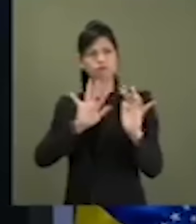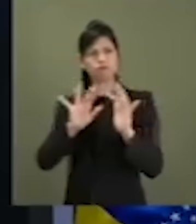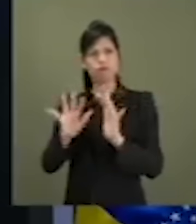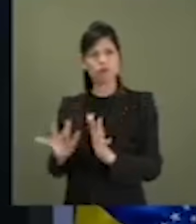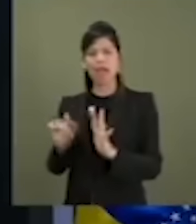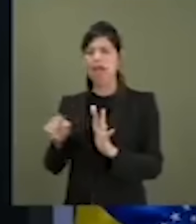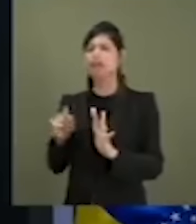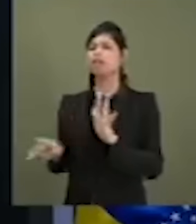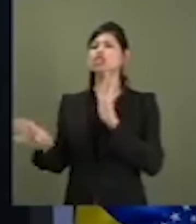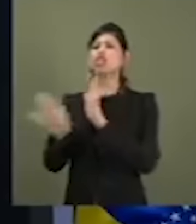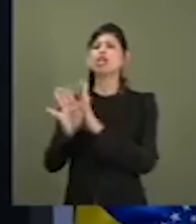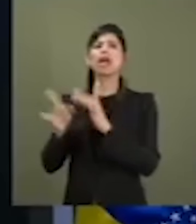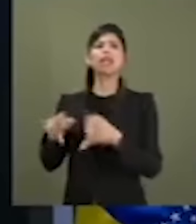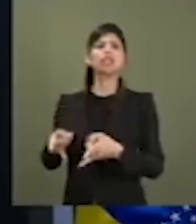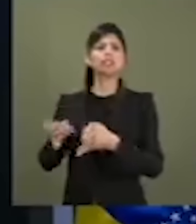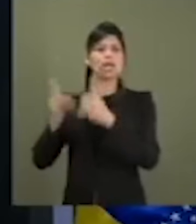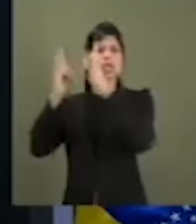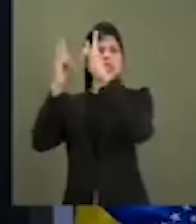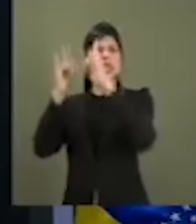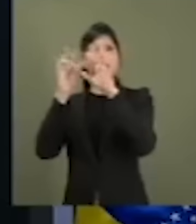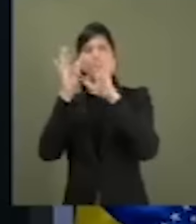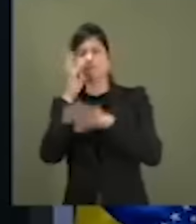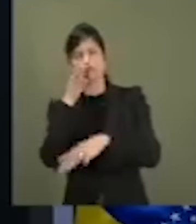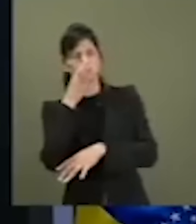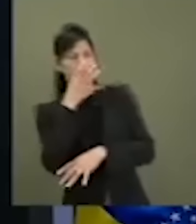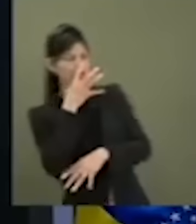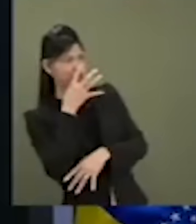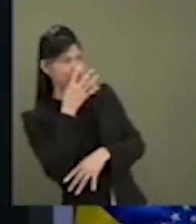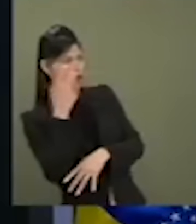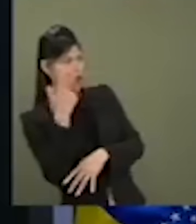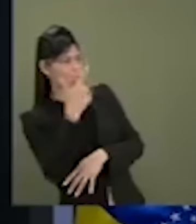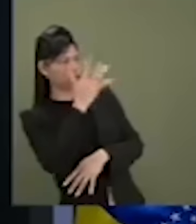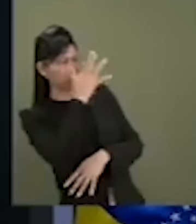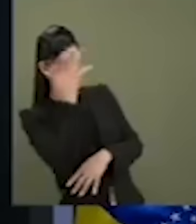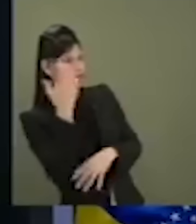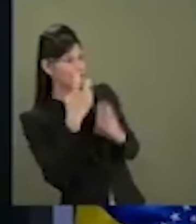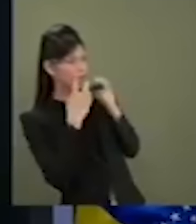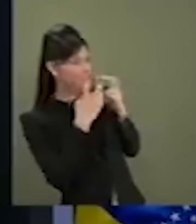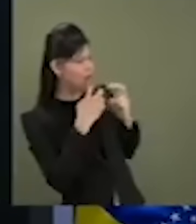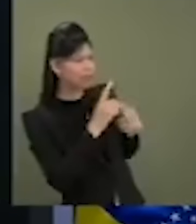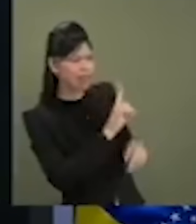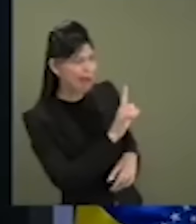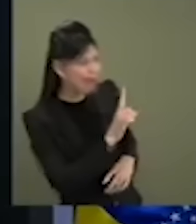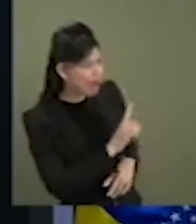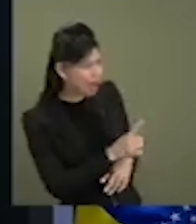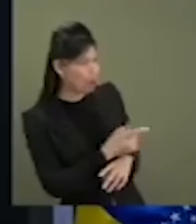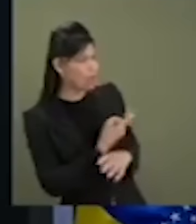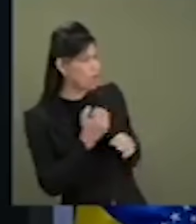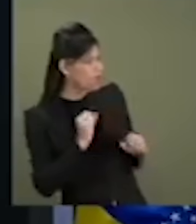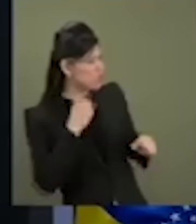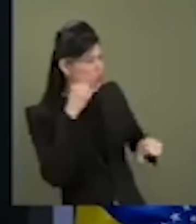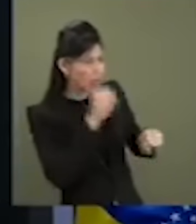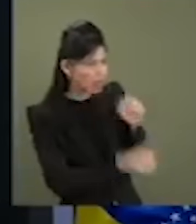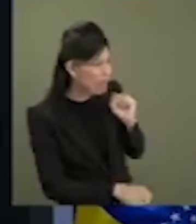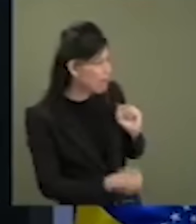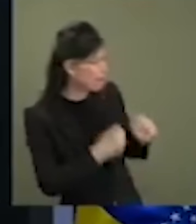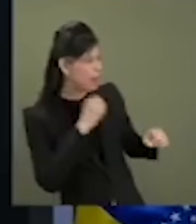quebrar, você verifica as pessoas gritando para não quebrar, gritando para não atacar a sede dos